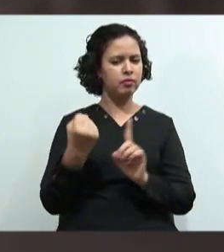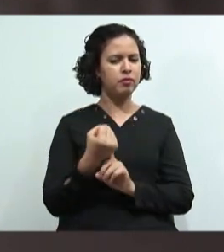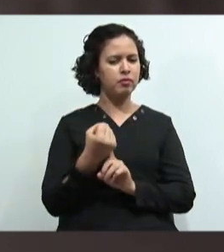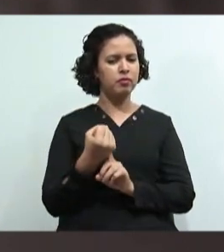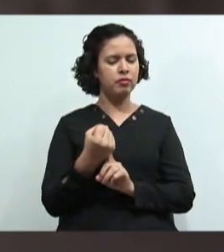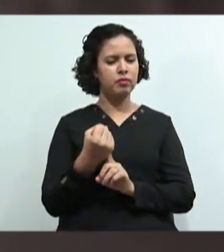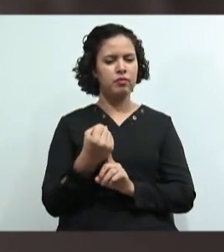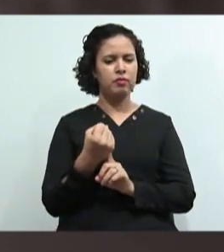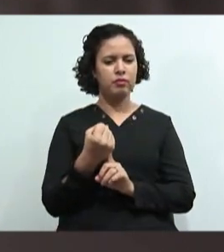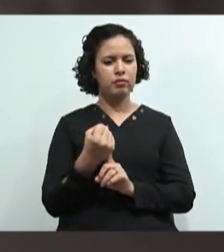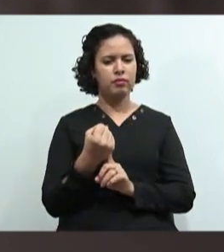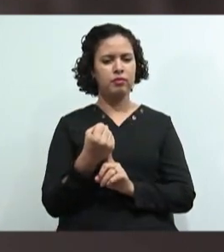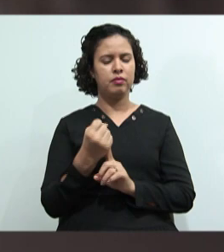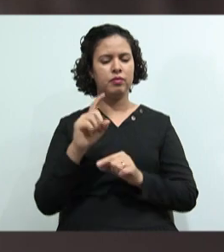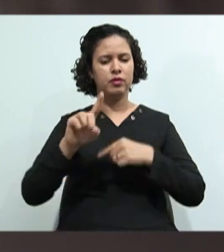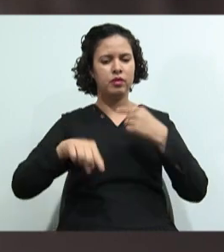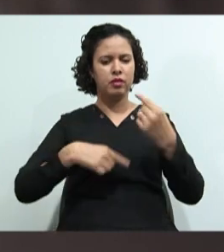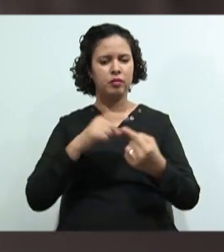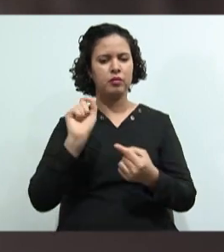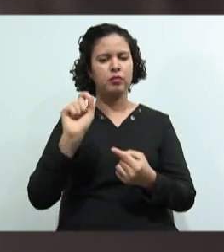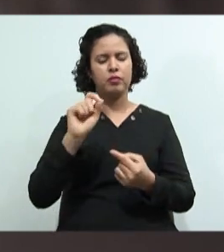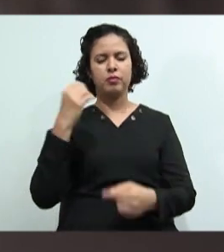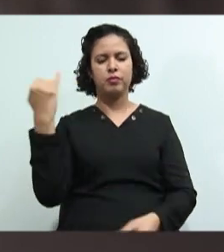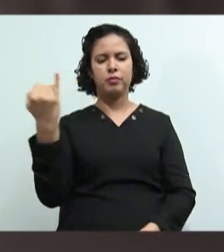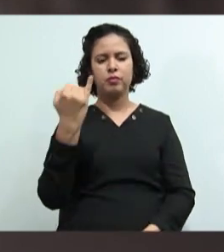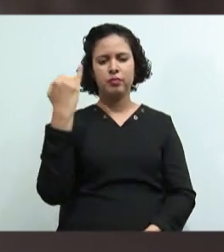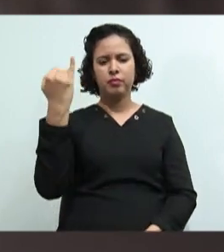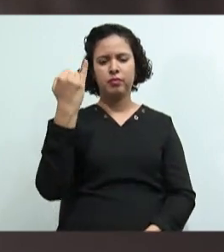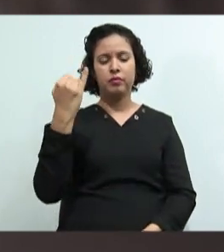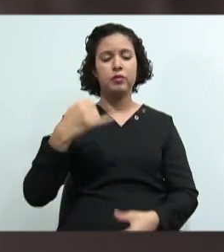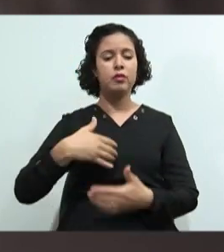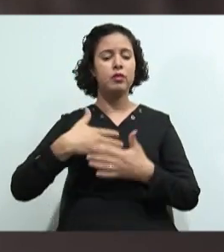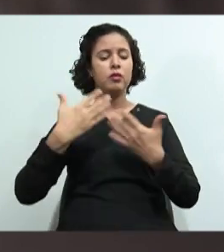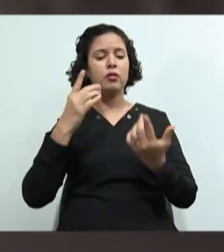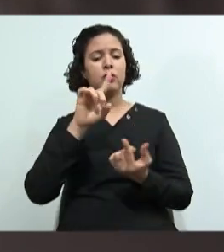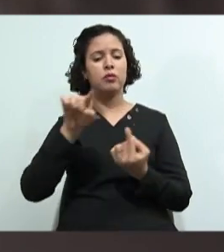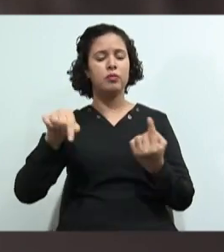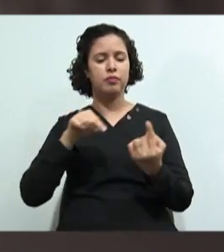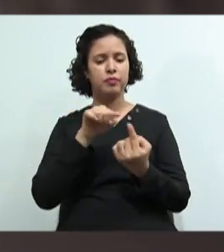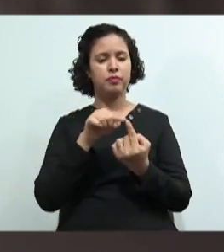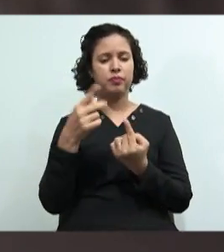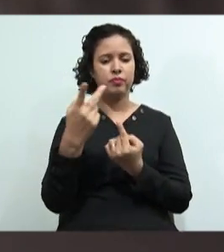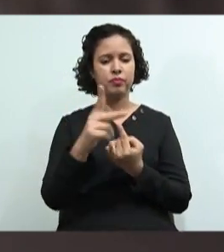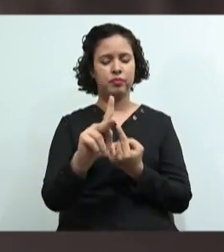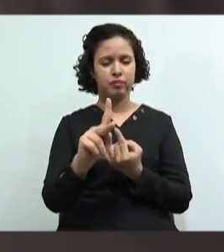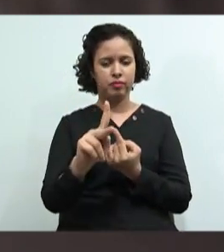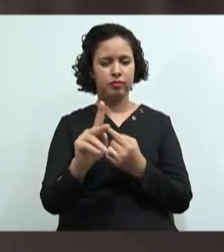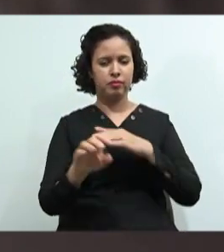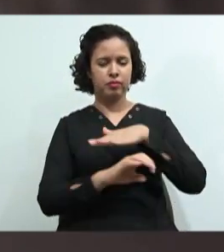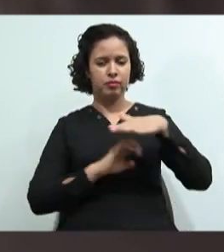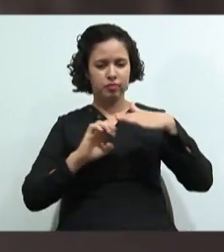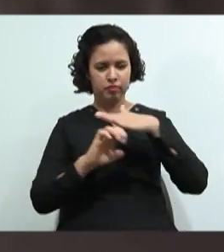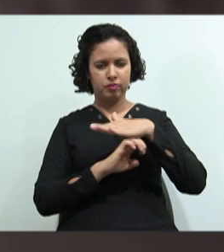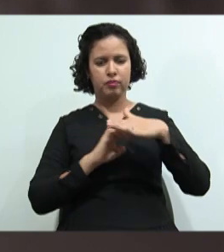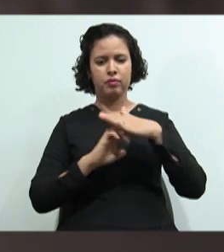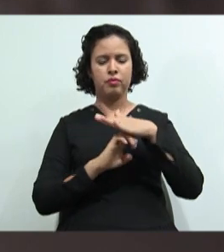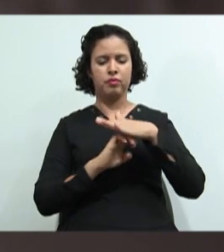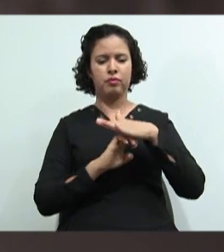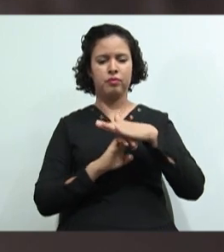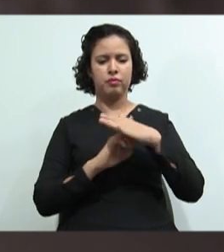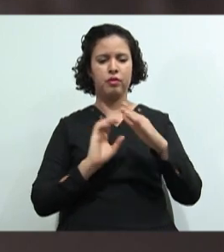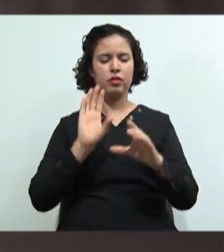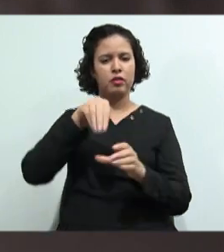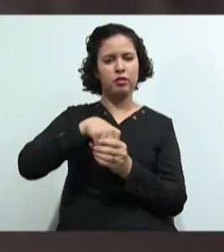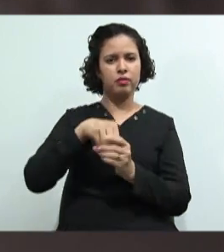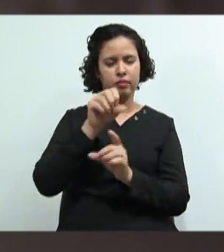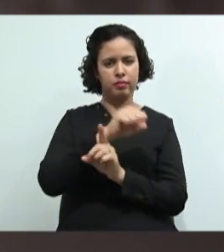ambiental. Depois disso, o importante é entender qual vai ser o objetivo da sua empresa, qual o propósito dela na sociedade